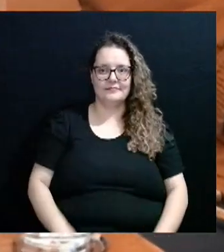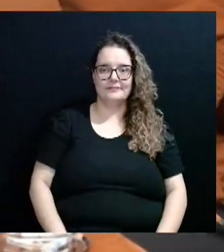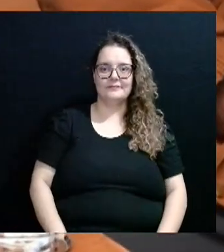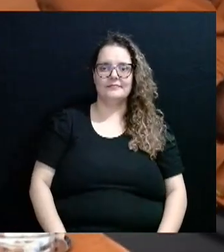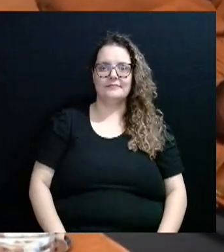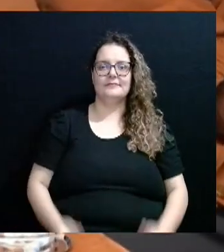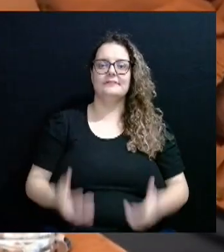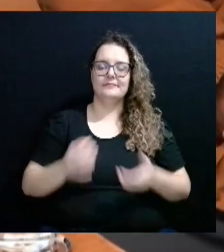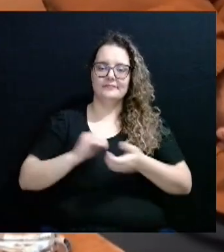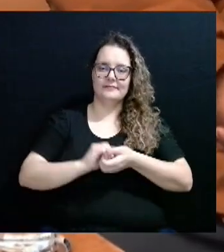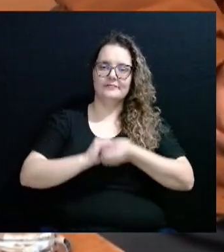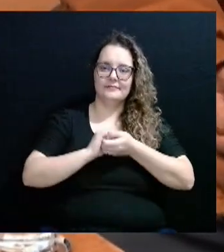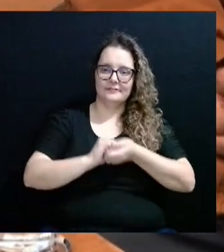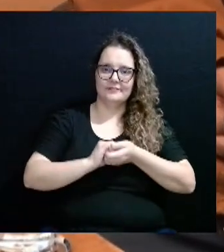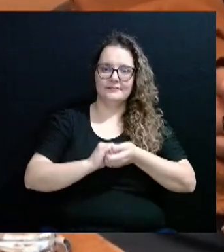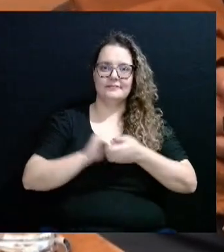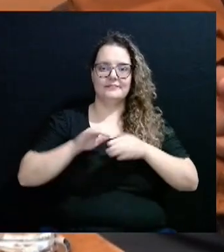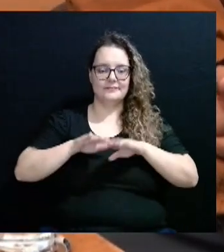mesa aí,